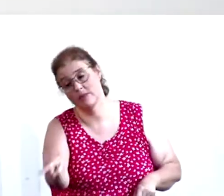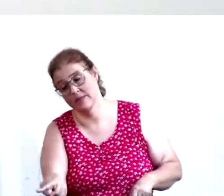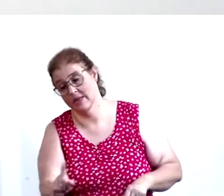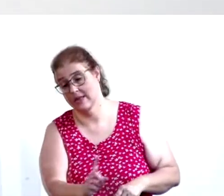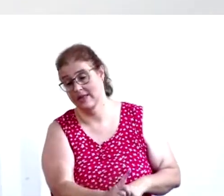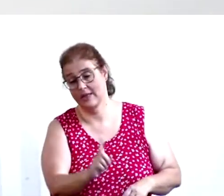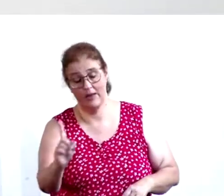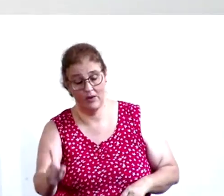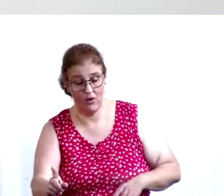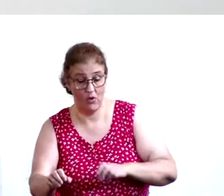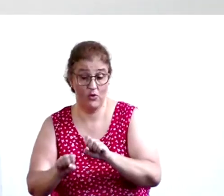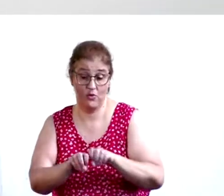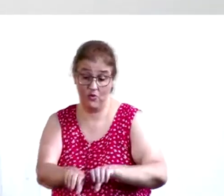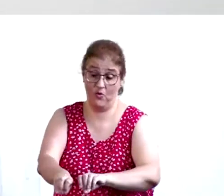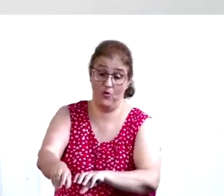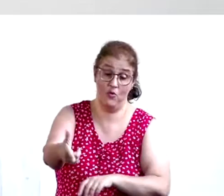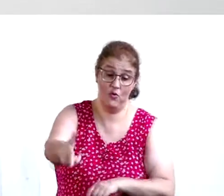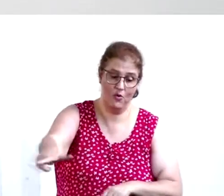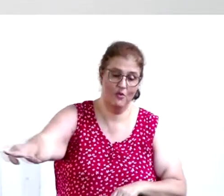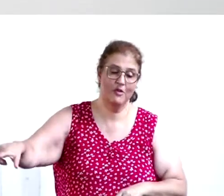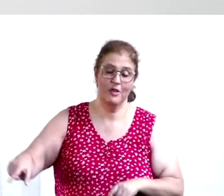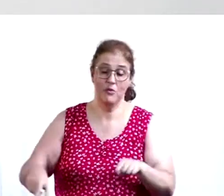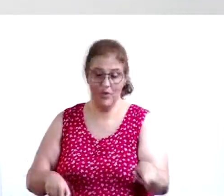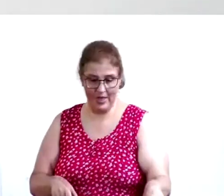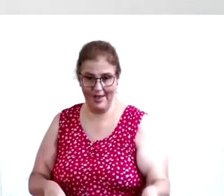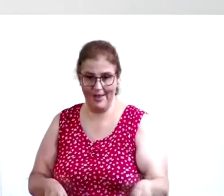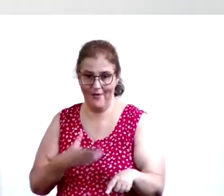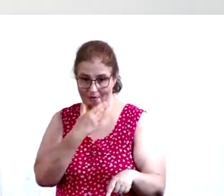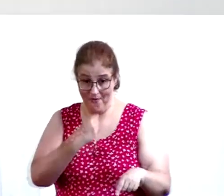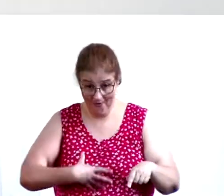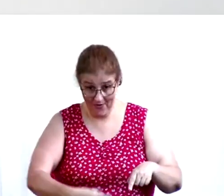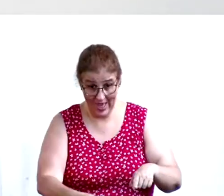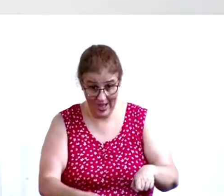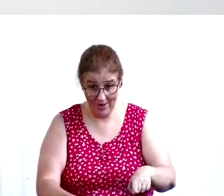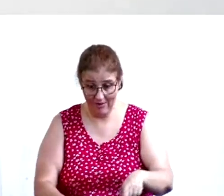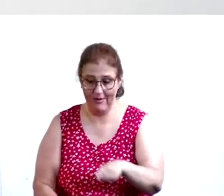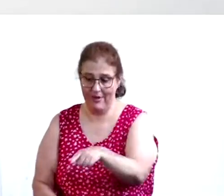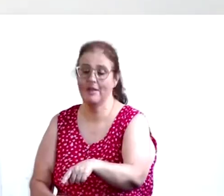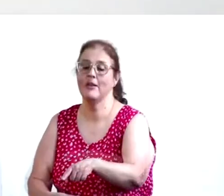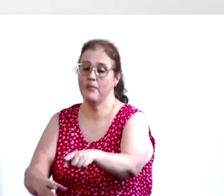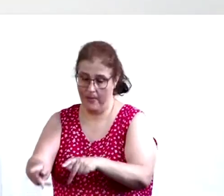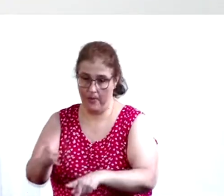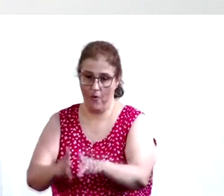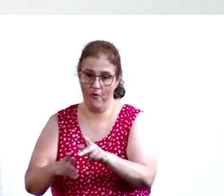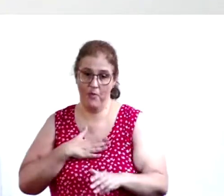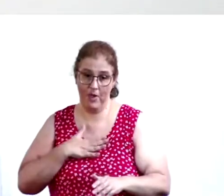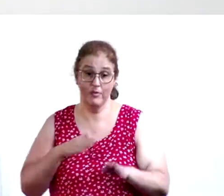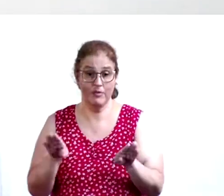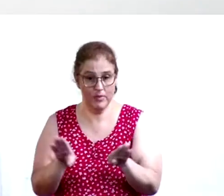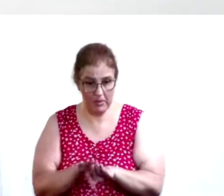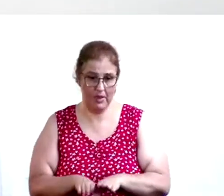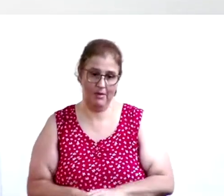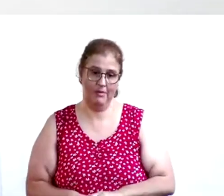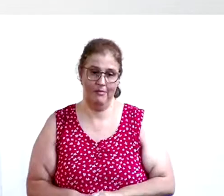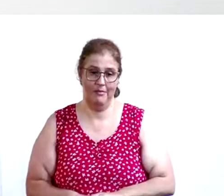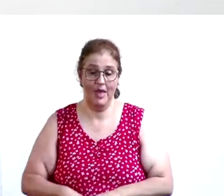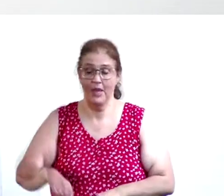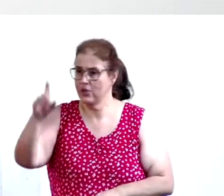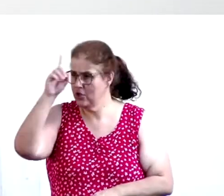serão meu povo, separado para mim. De